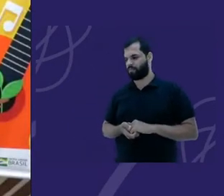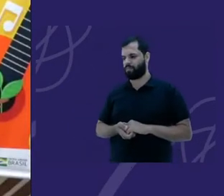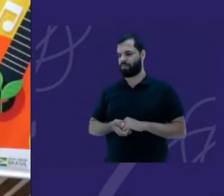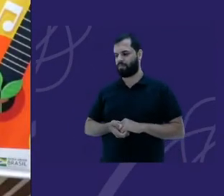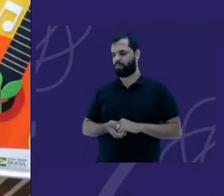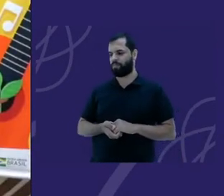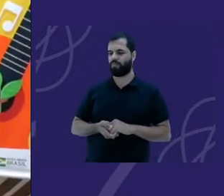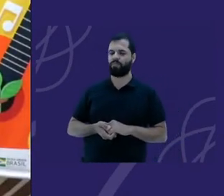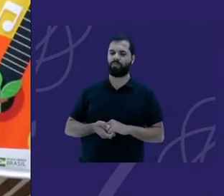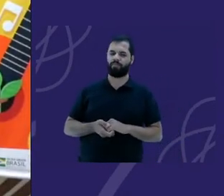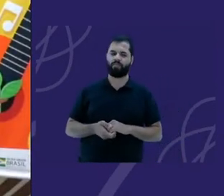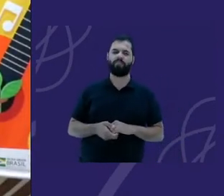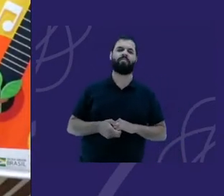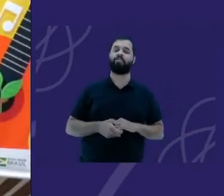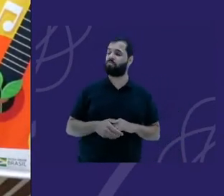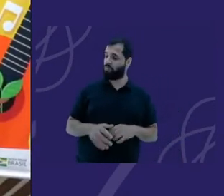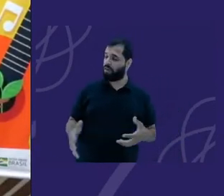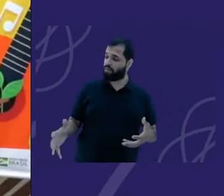O